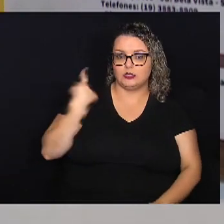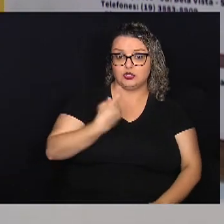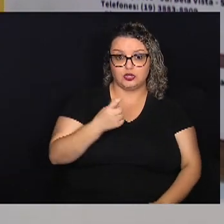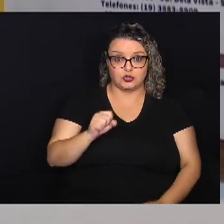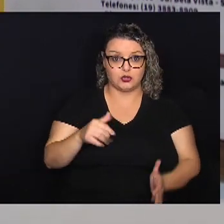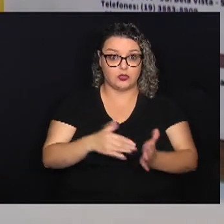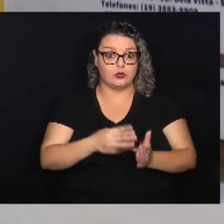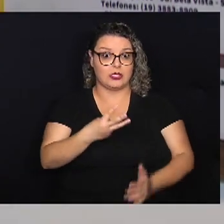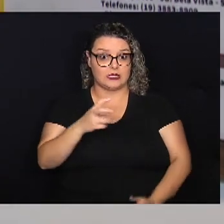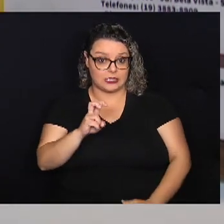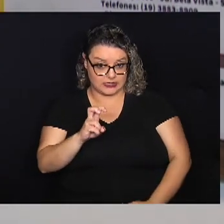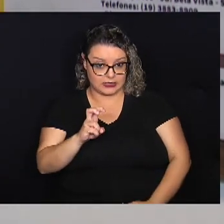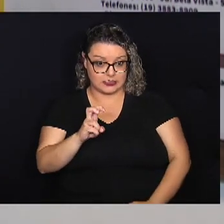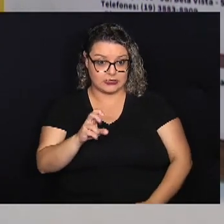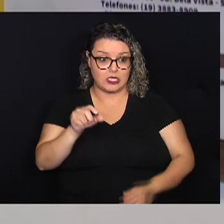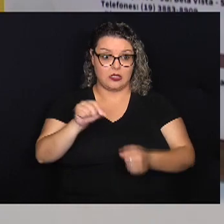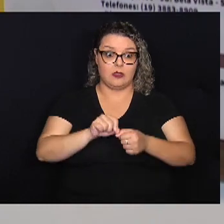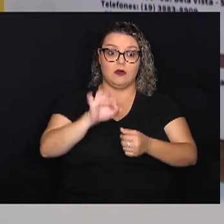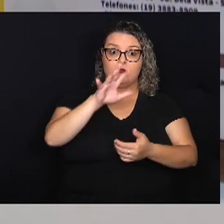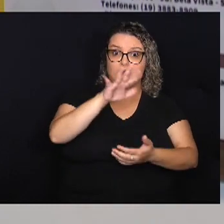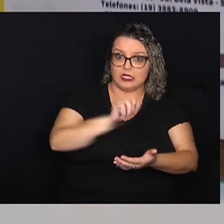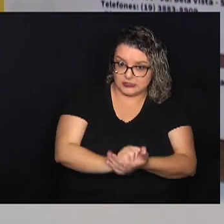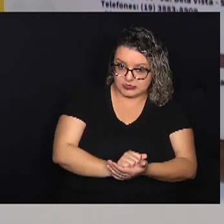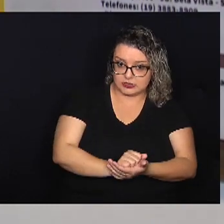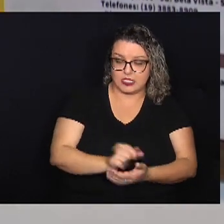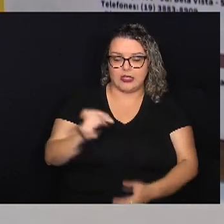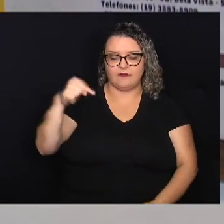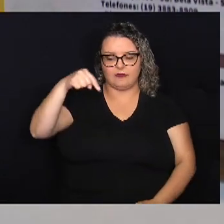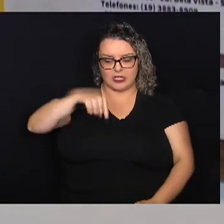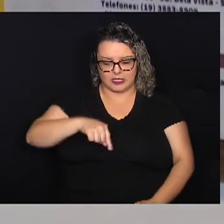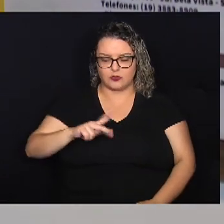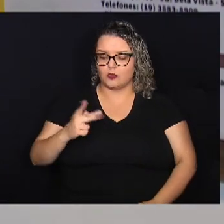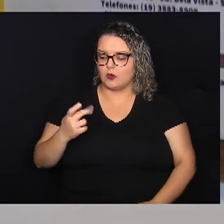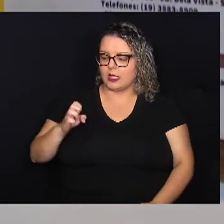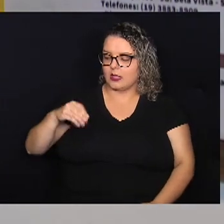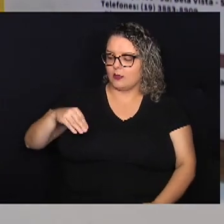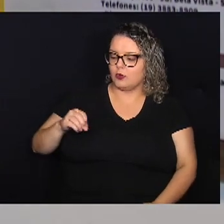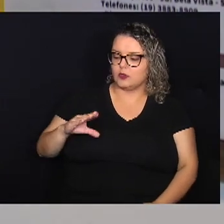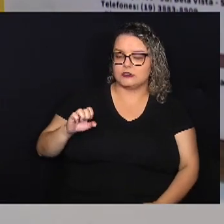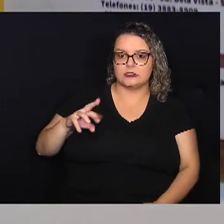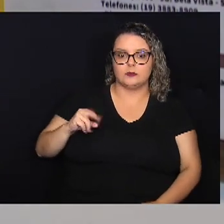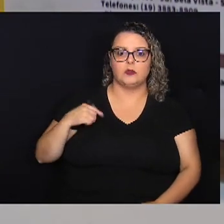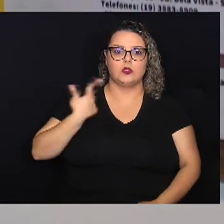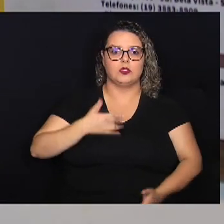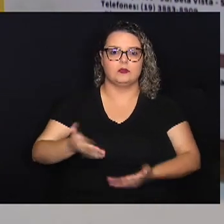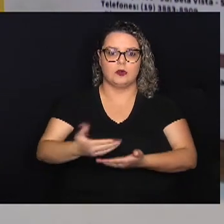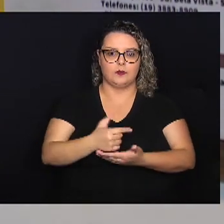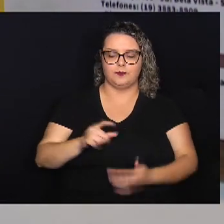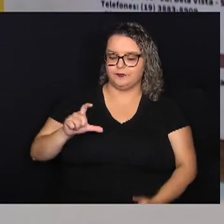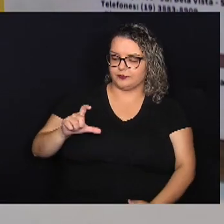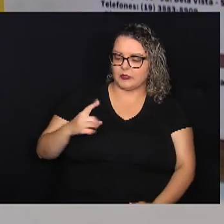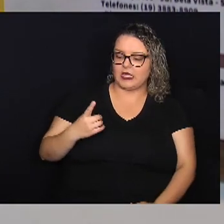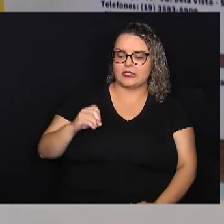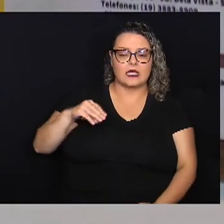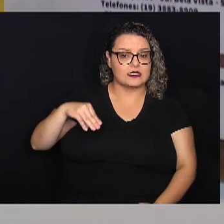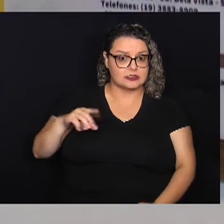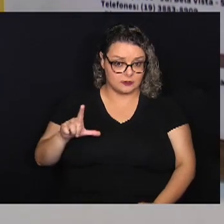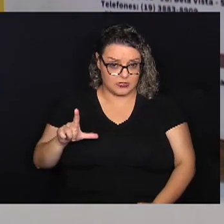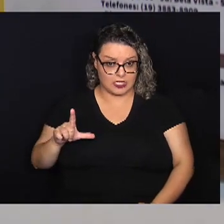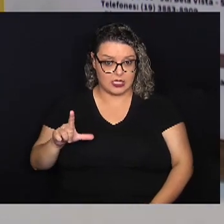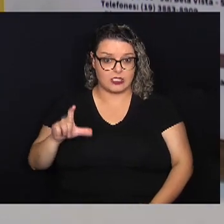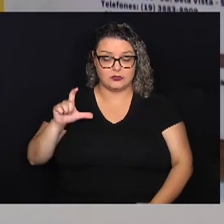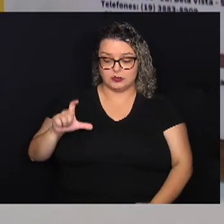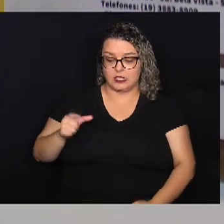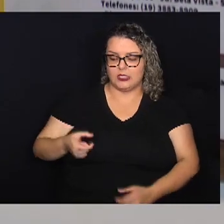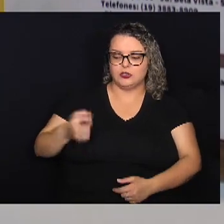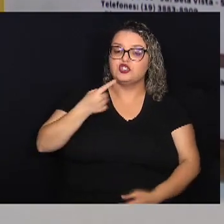a 35 anos, faz esse cadastro, então vem aqui no Hemocentro, nós coletaremos um tubo de no máximo 10 ml. Esse tubo tem